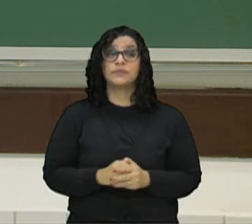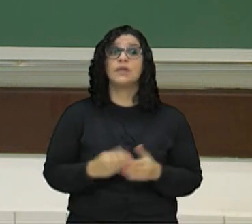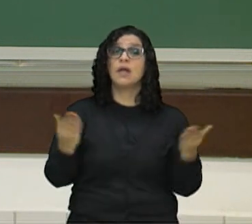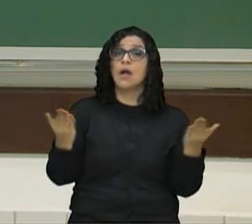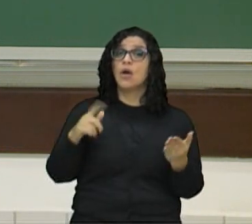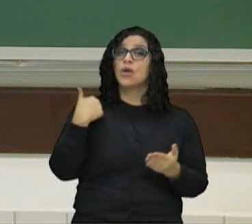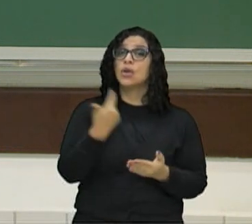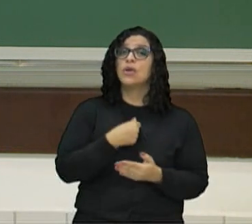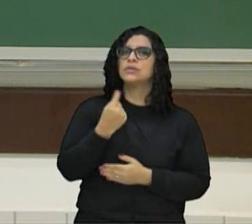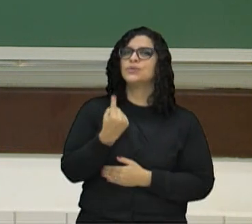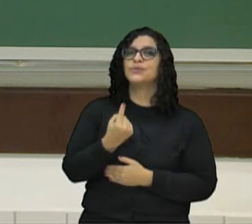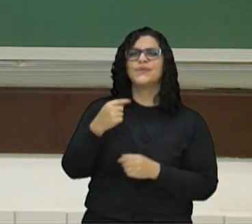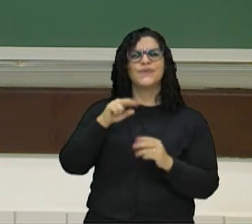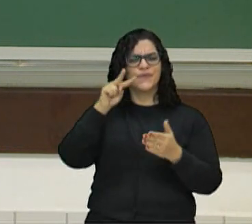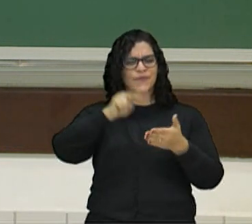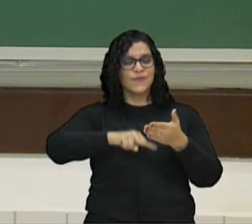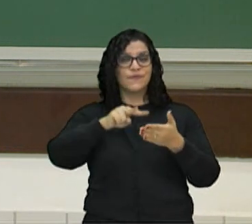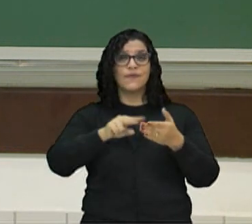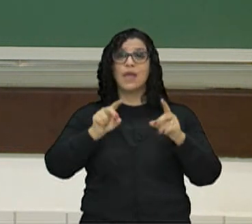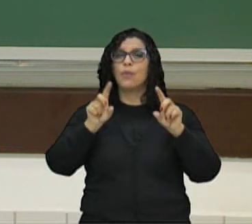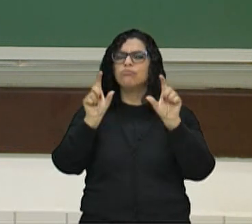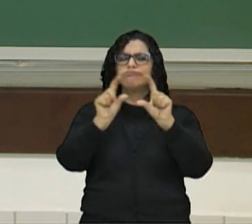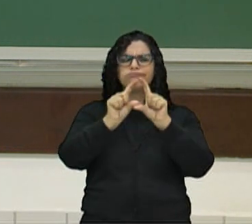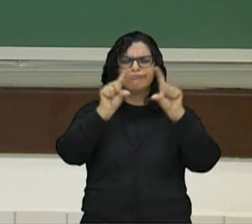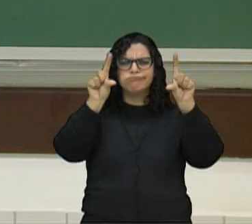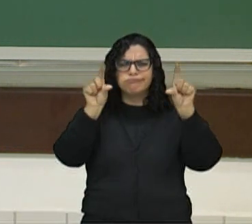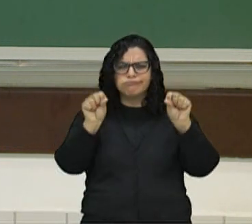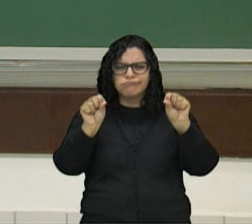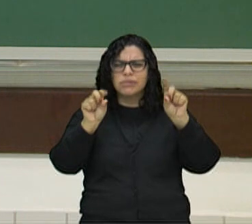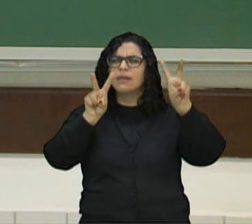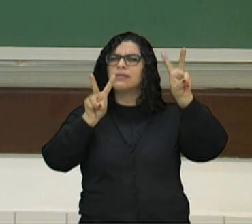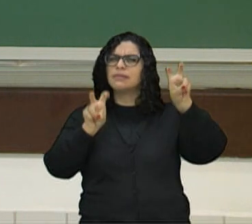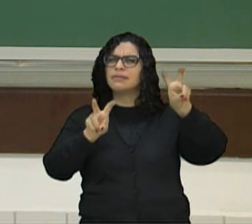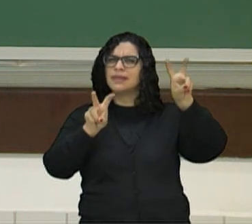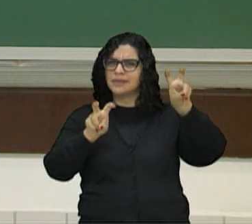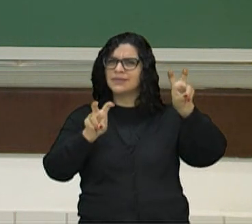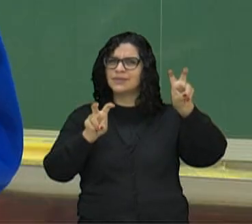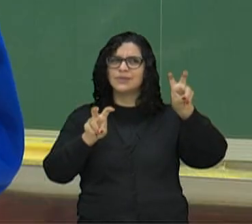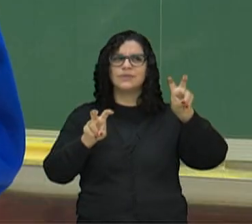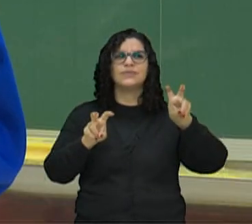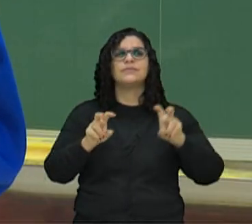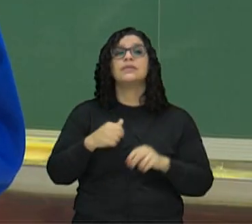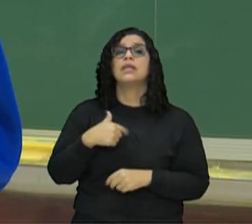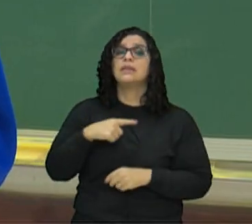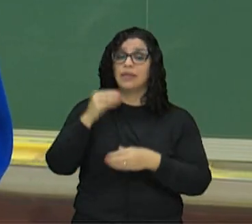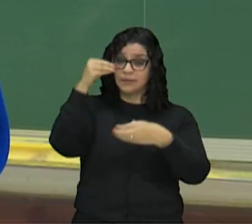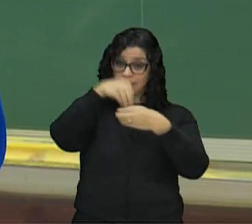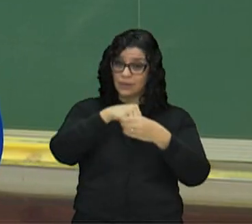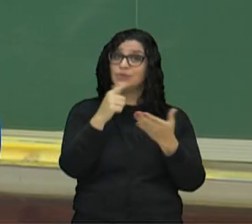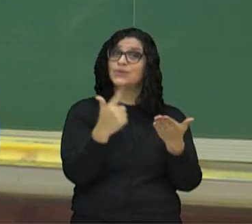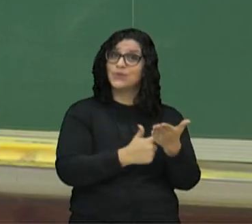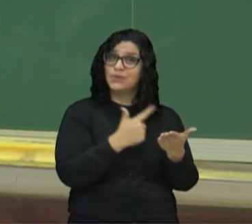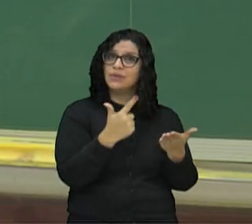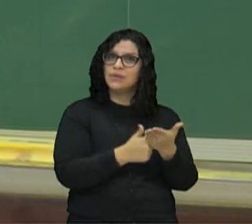Nós estamos diante de um fragmento. Esse fragmento, ele está lá no livro.